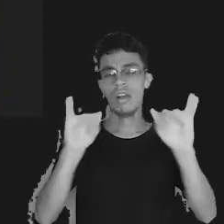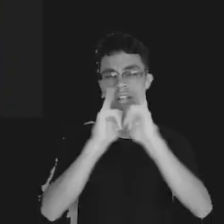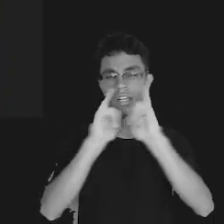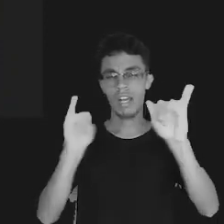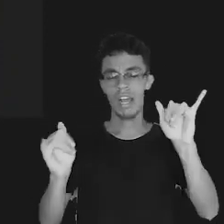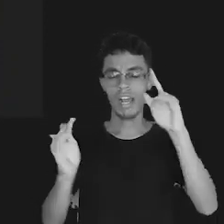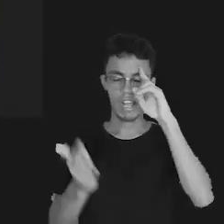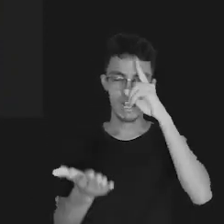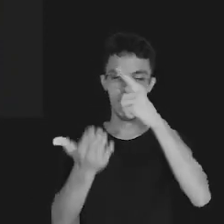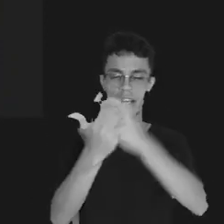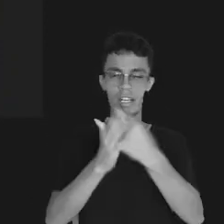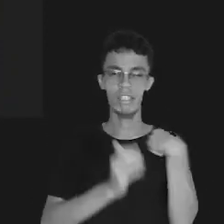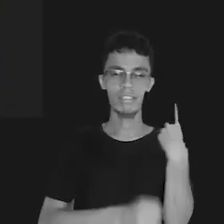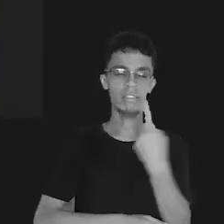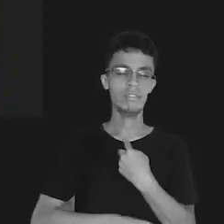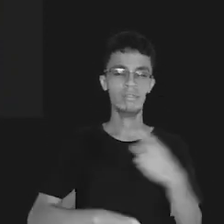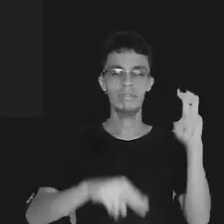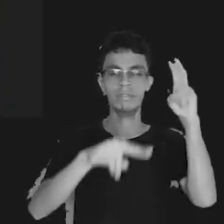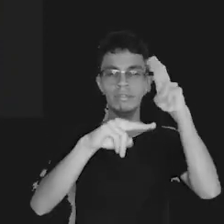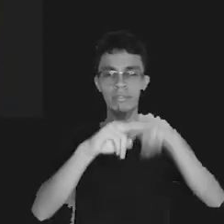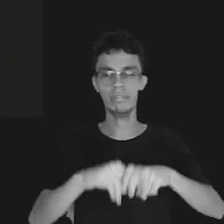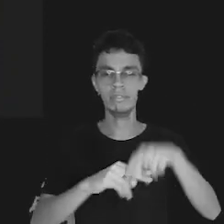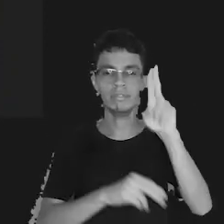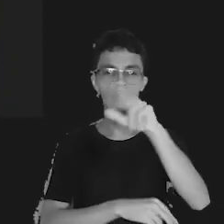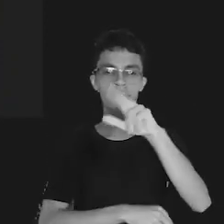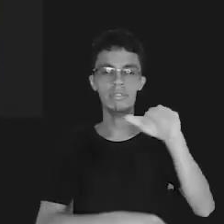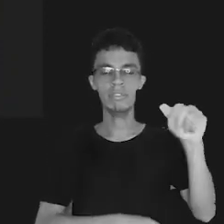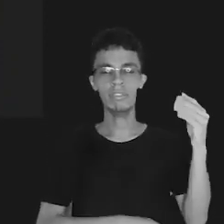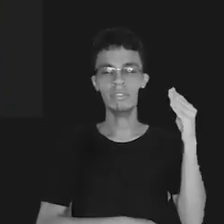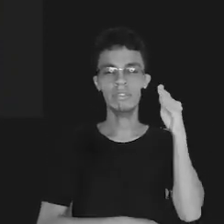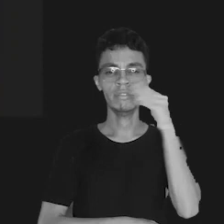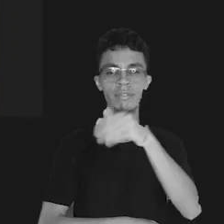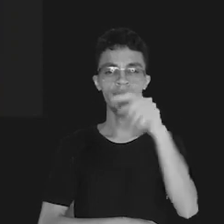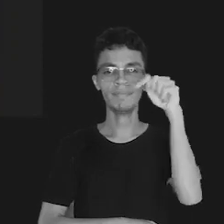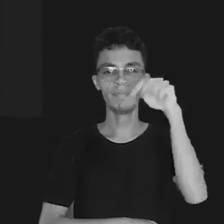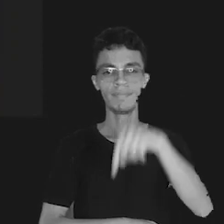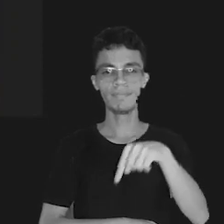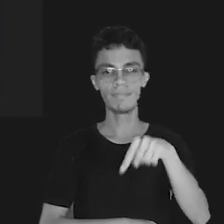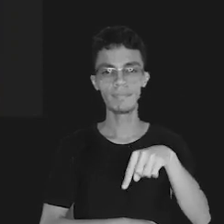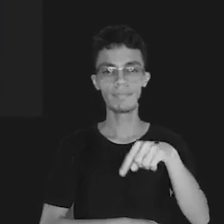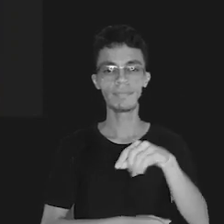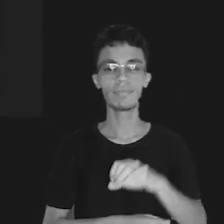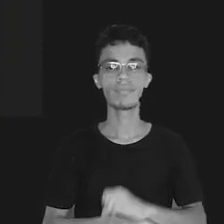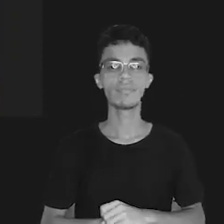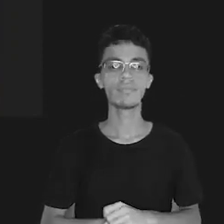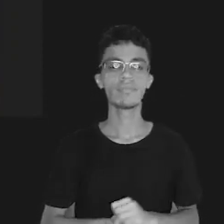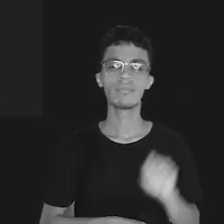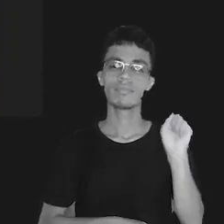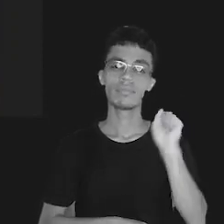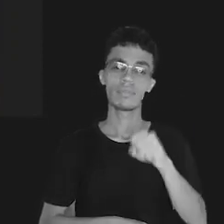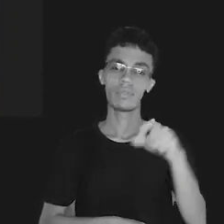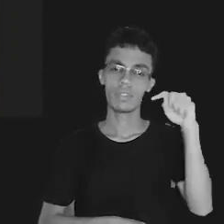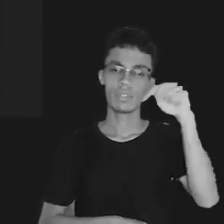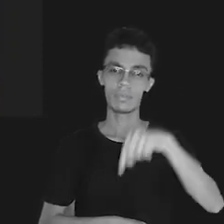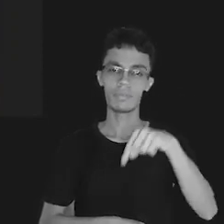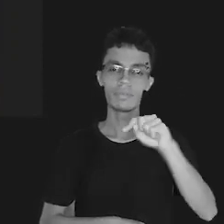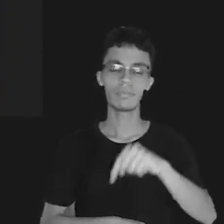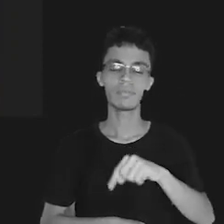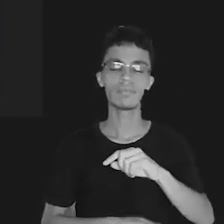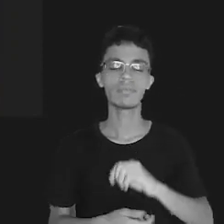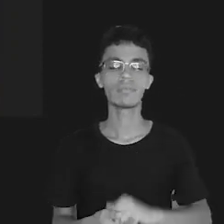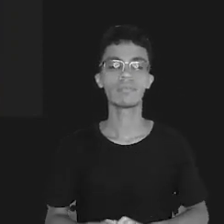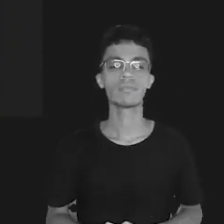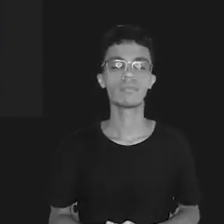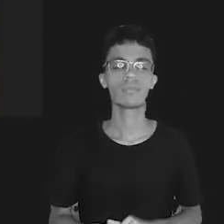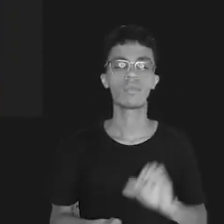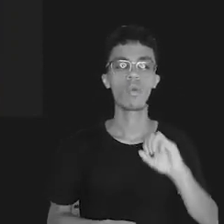não estamos aqui sentados, que nunca estivemos. Estaremos. O quê? Aqui?